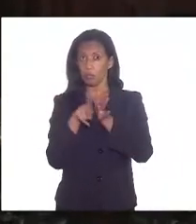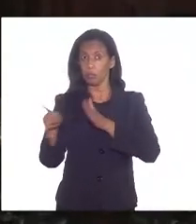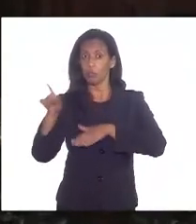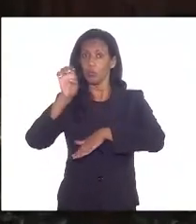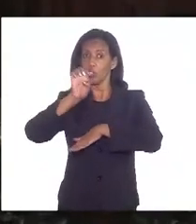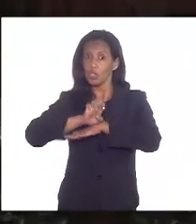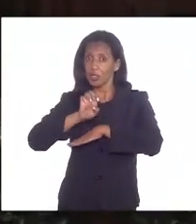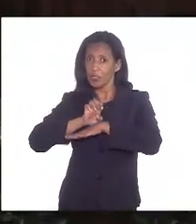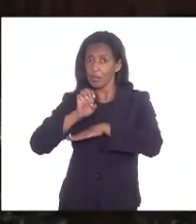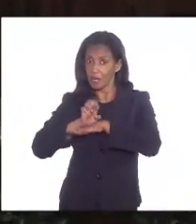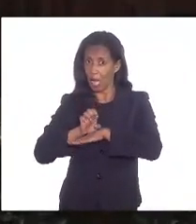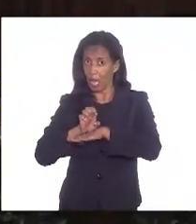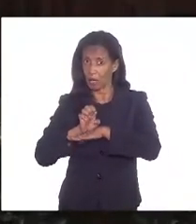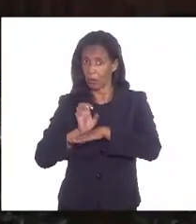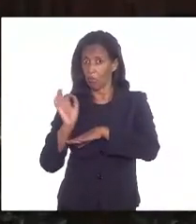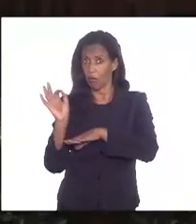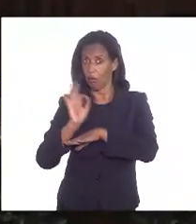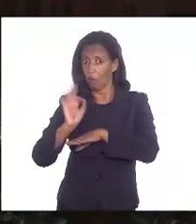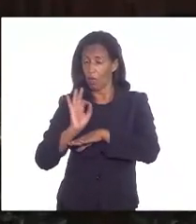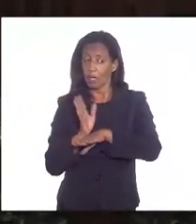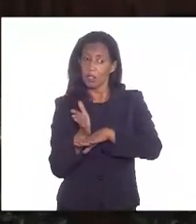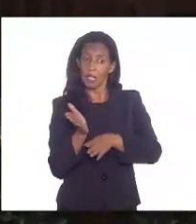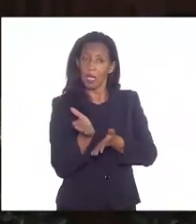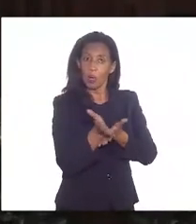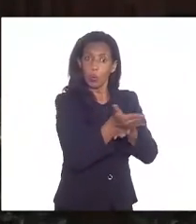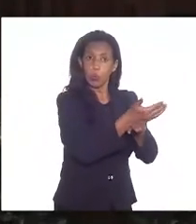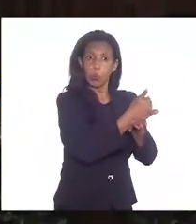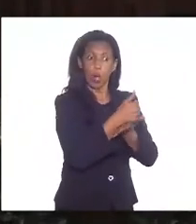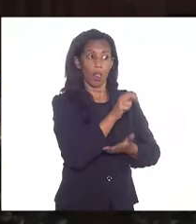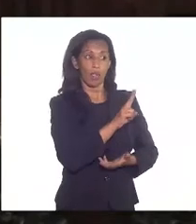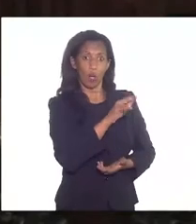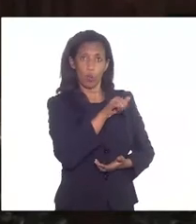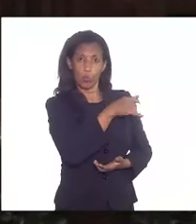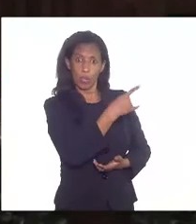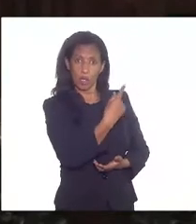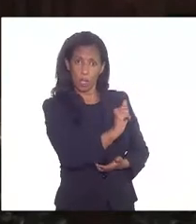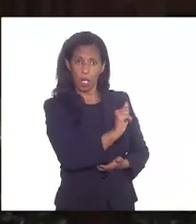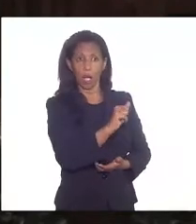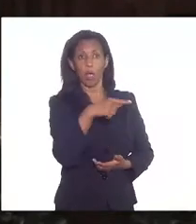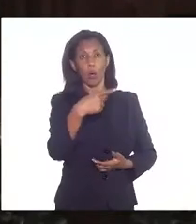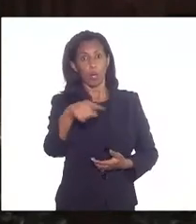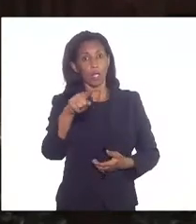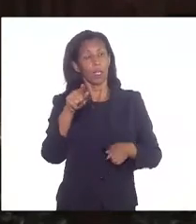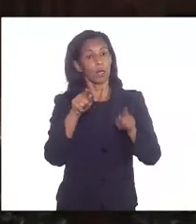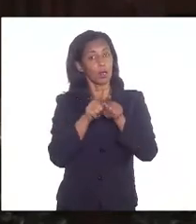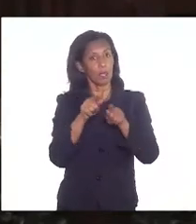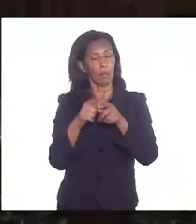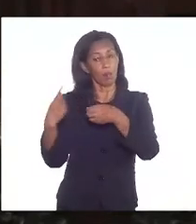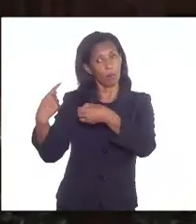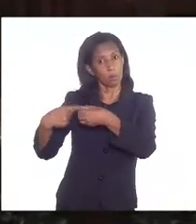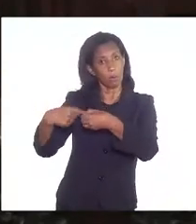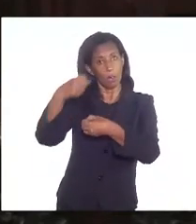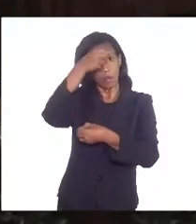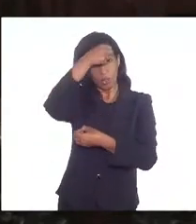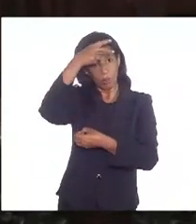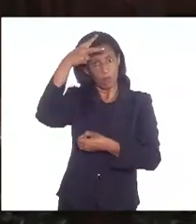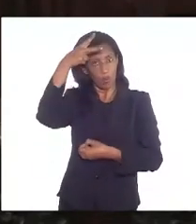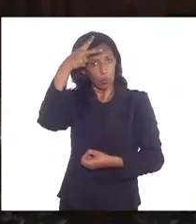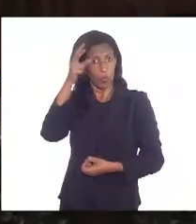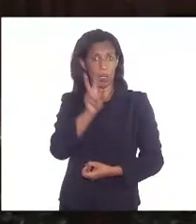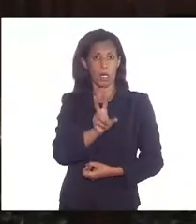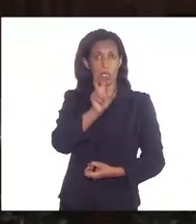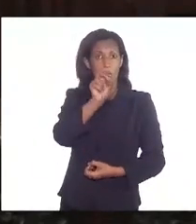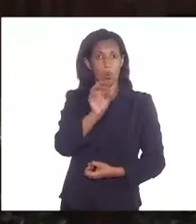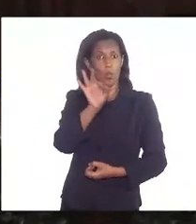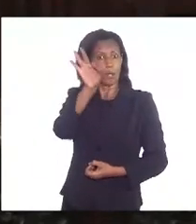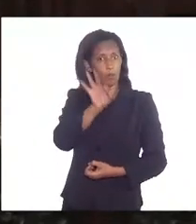do Estado, sem computar os recursos da União e dos municípios, que a proporção é